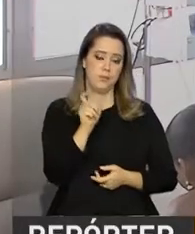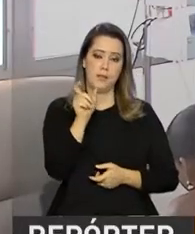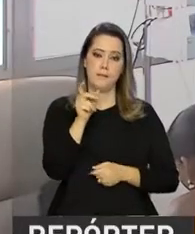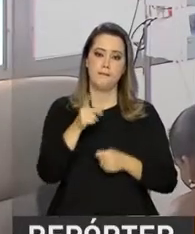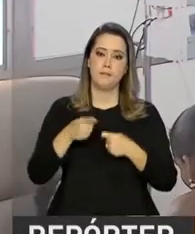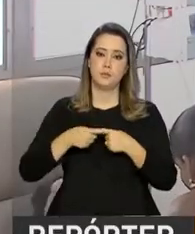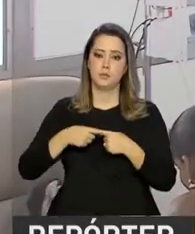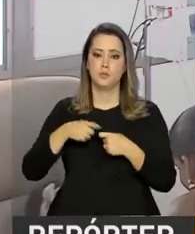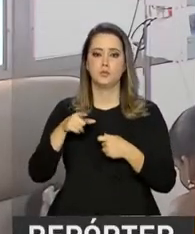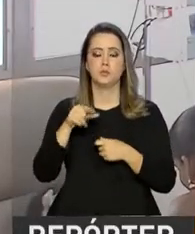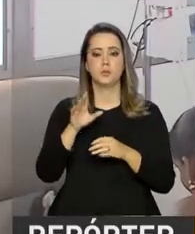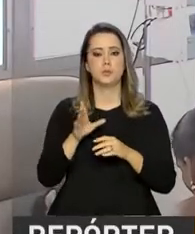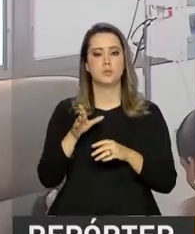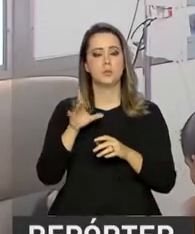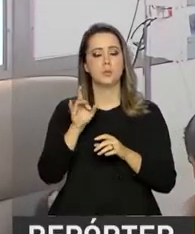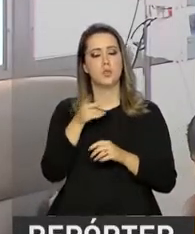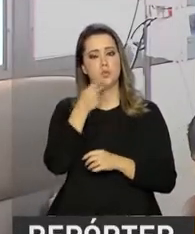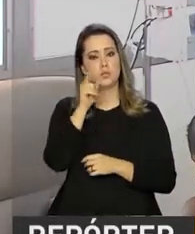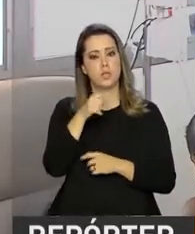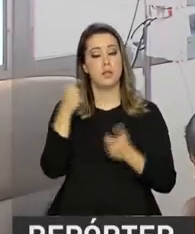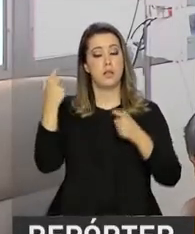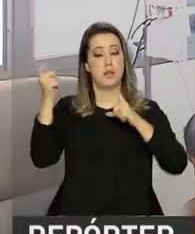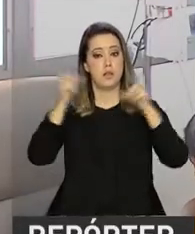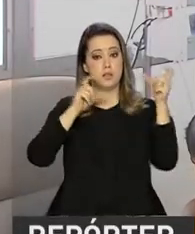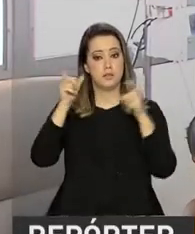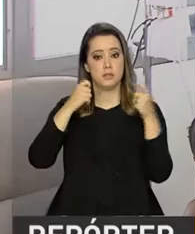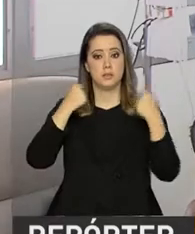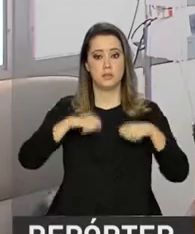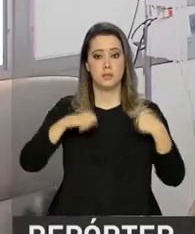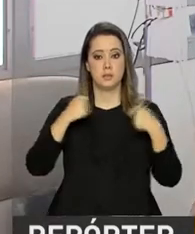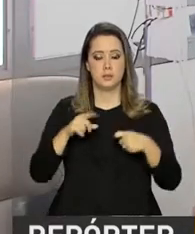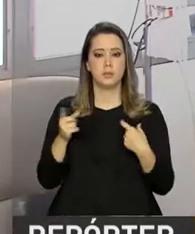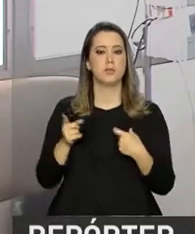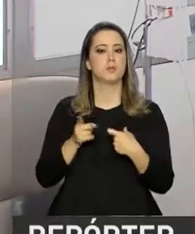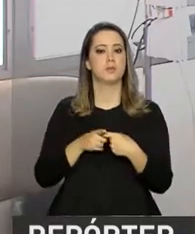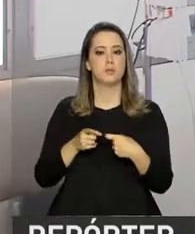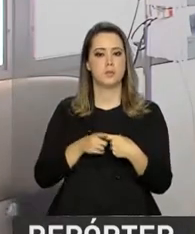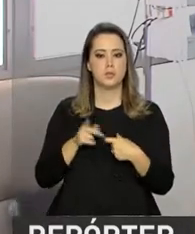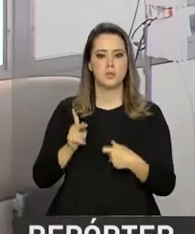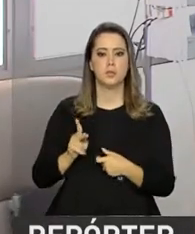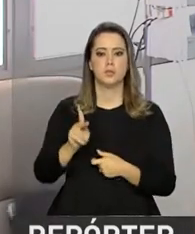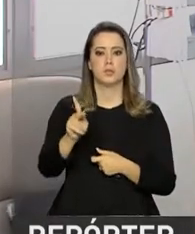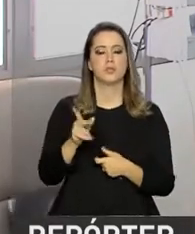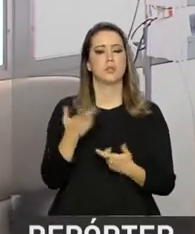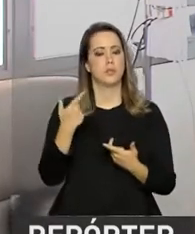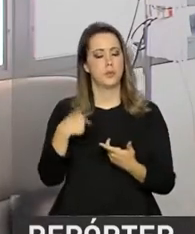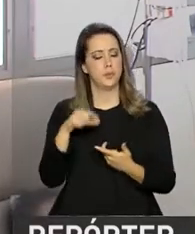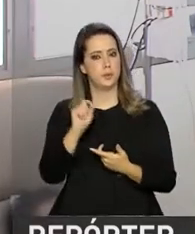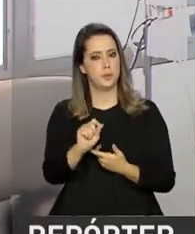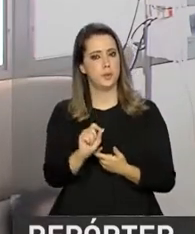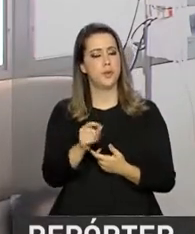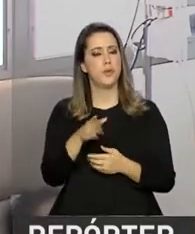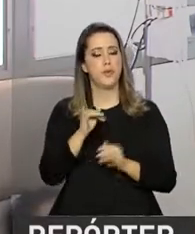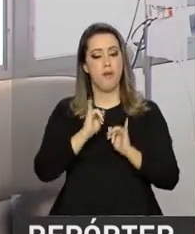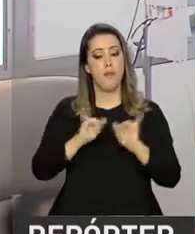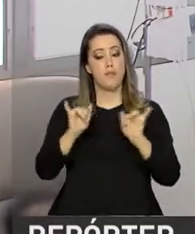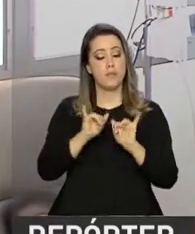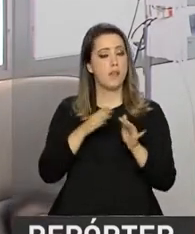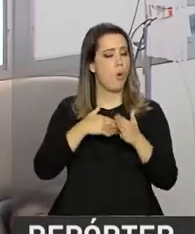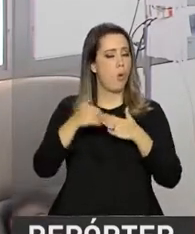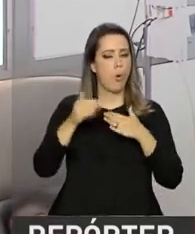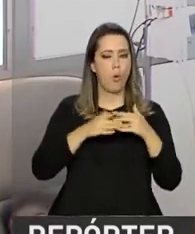sobre a necessidade dos pais levarem os filhos a consultas periódicas com o pediatra e informarem